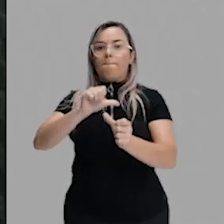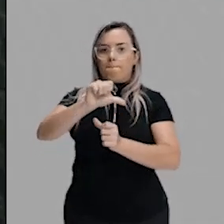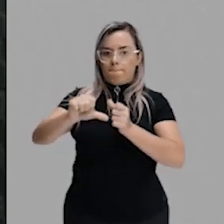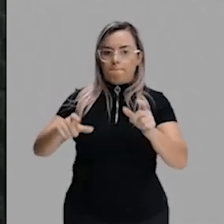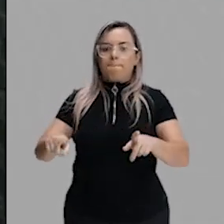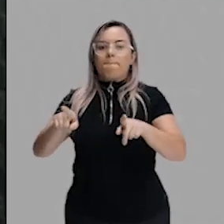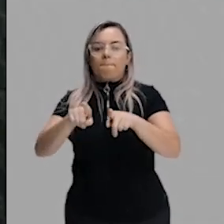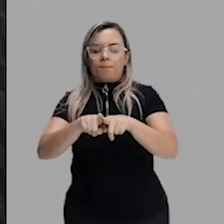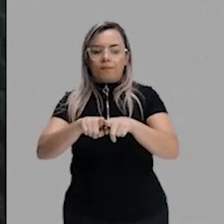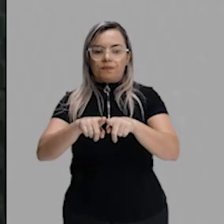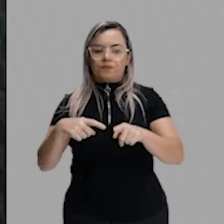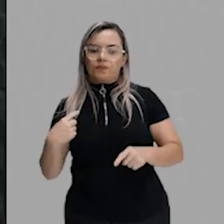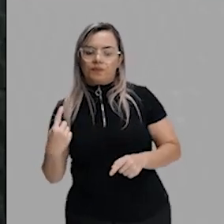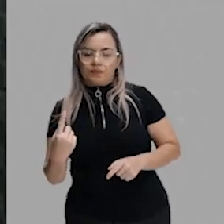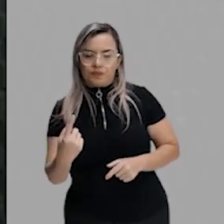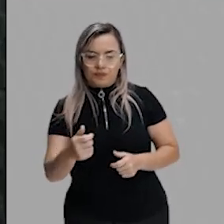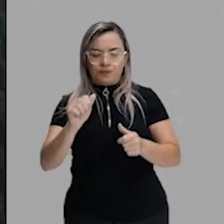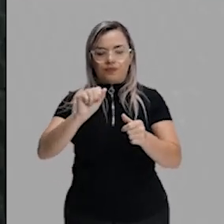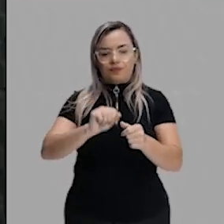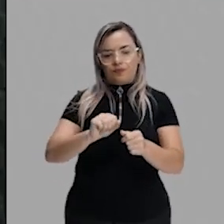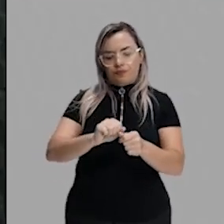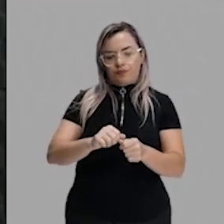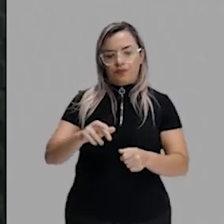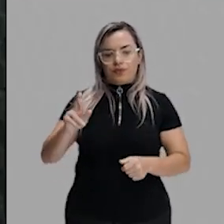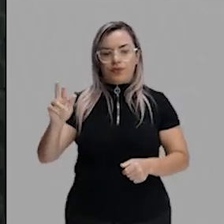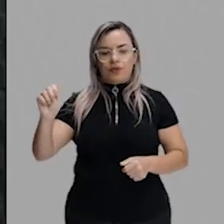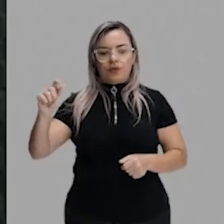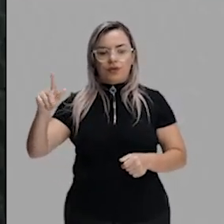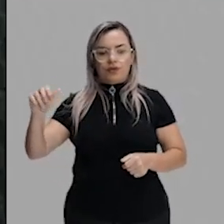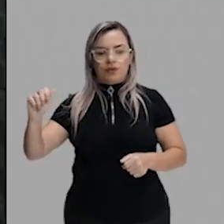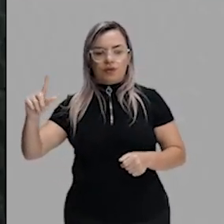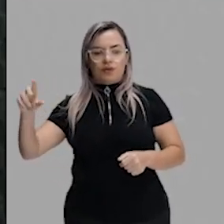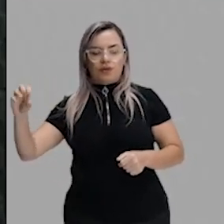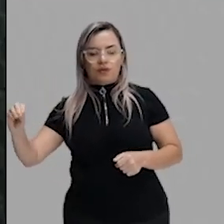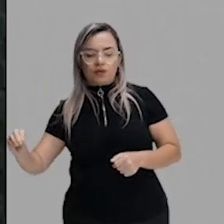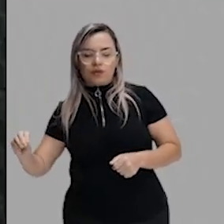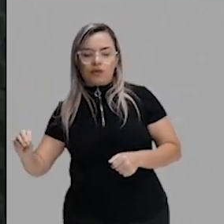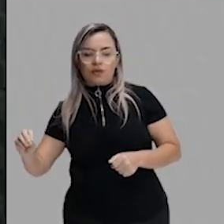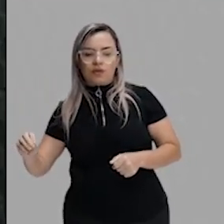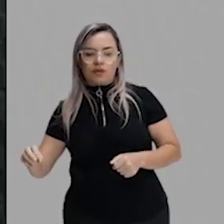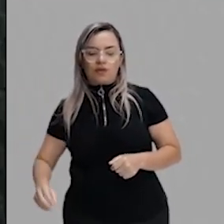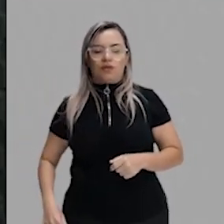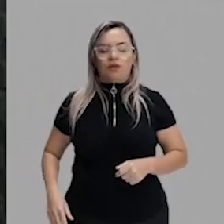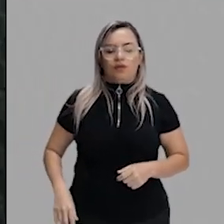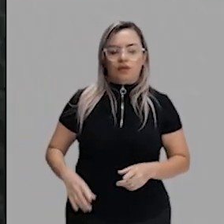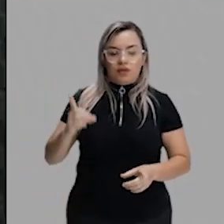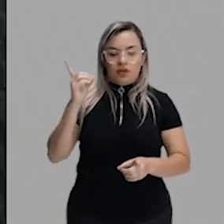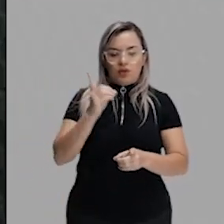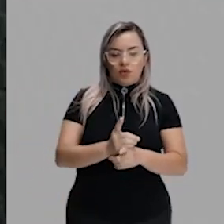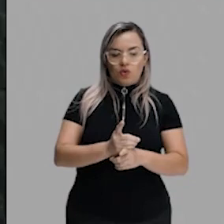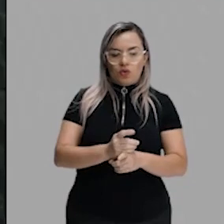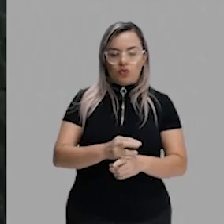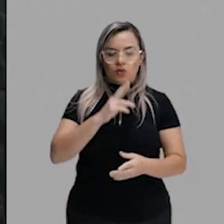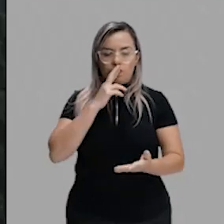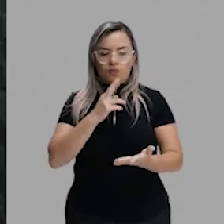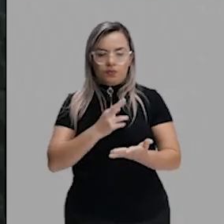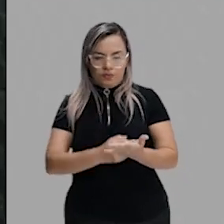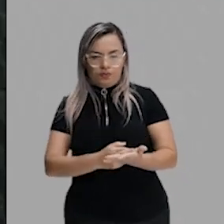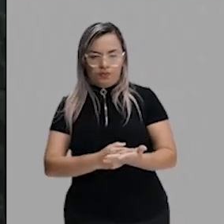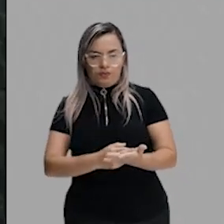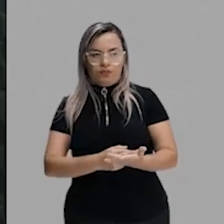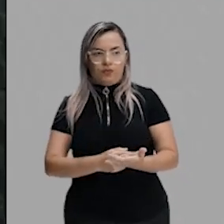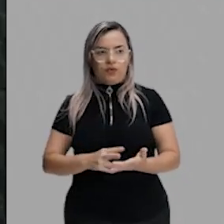Certo? E se nós fizermos essa razão, nós vamos encontrar um valor. E vai ser a mesma coisa se eu